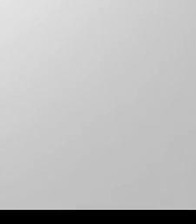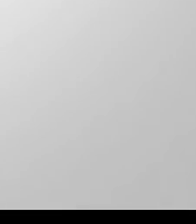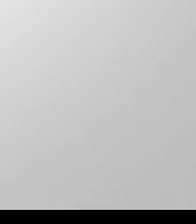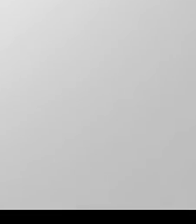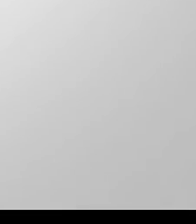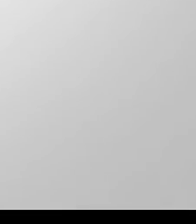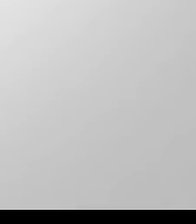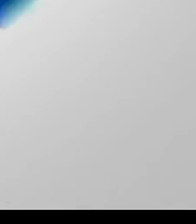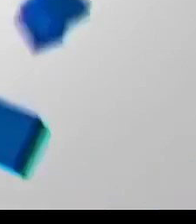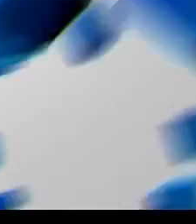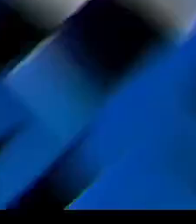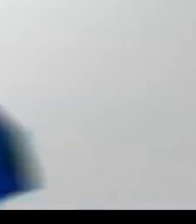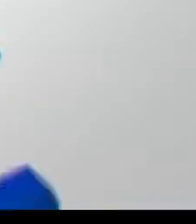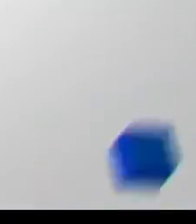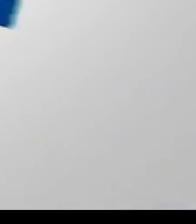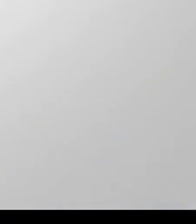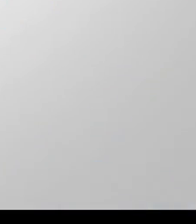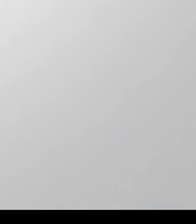Transcrição e